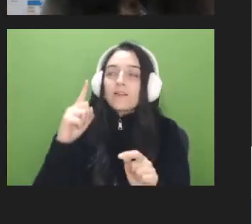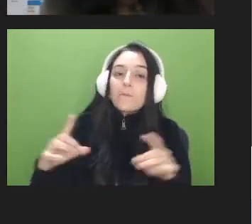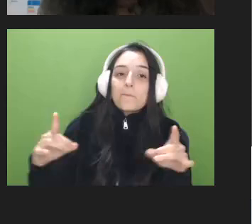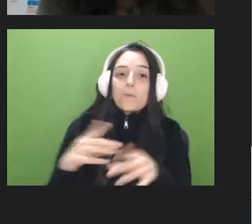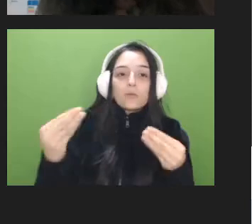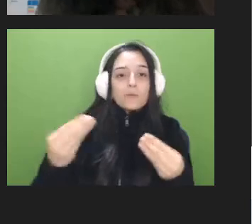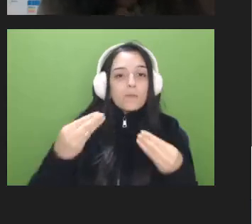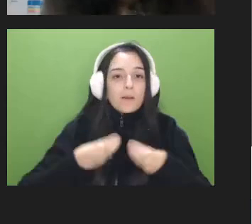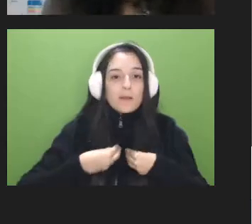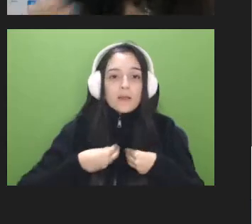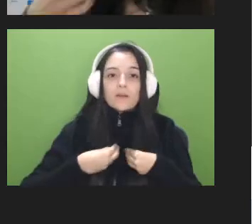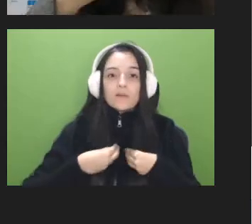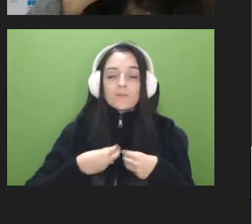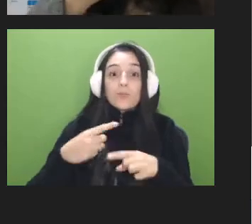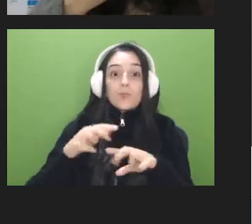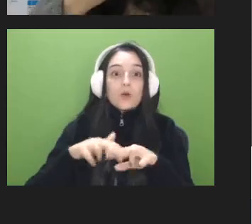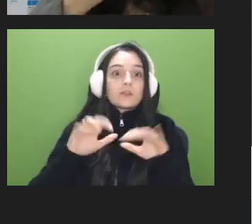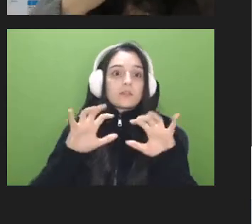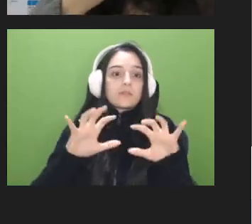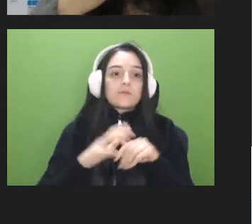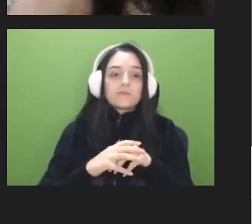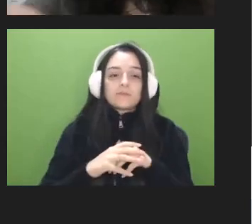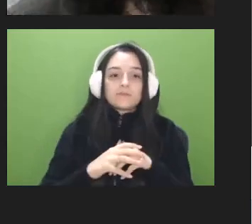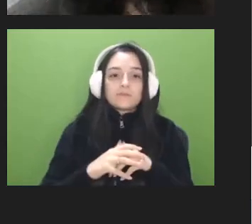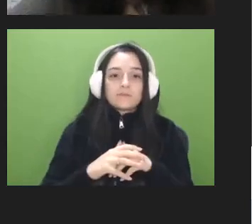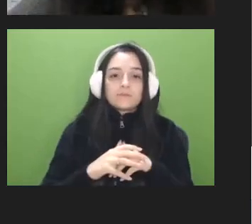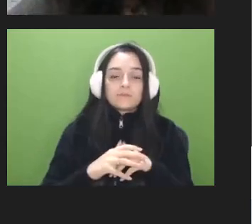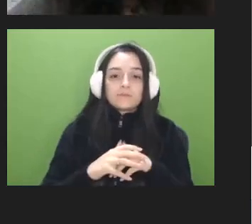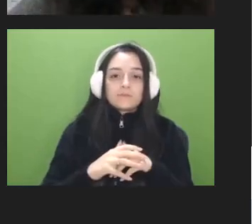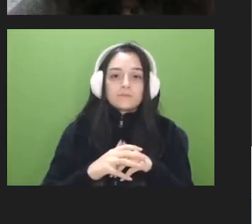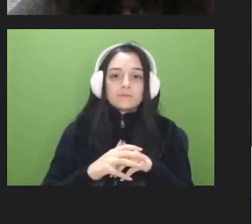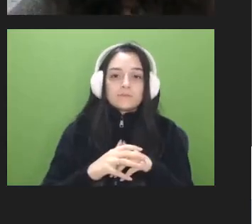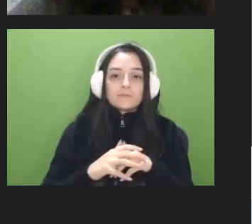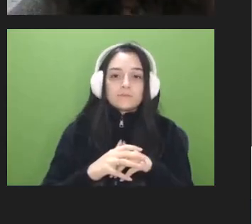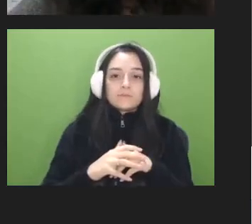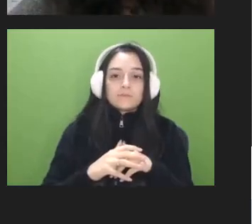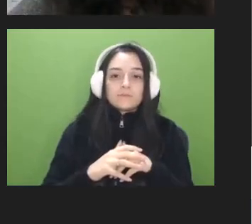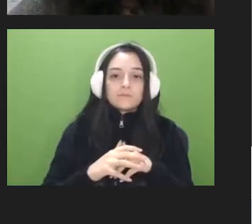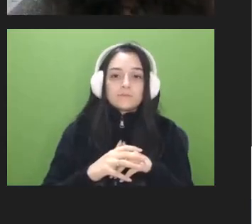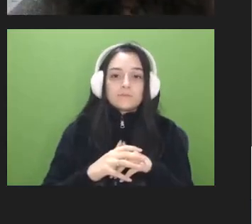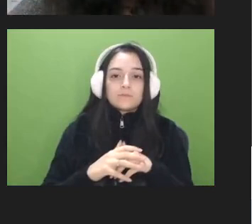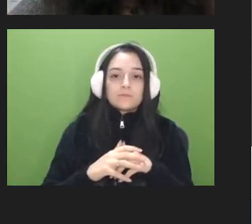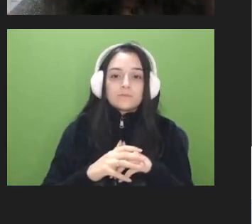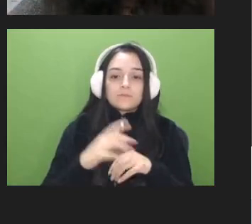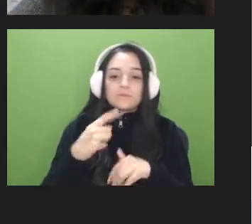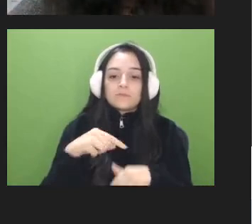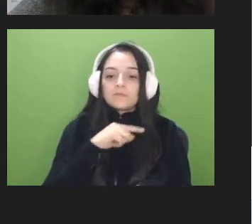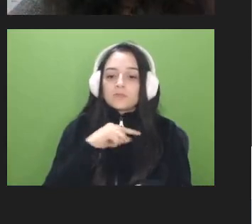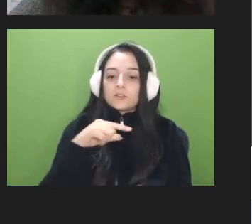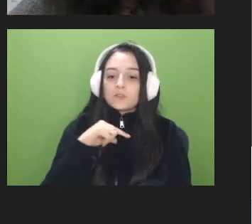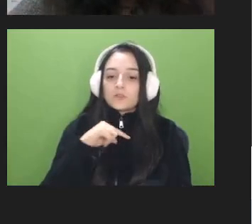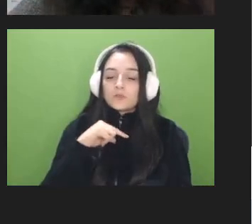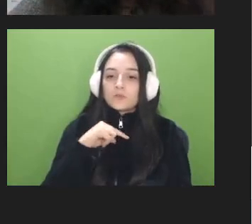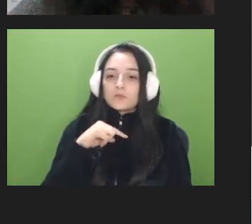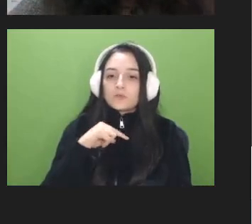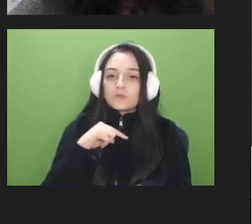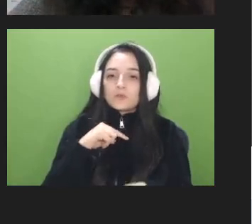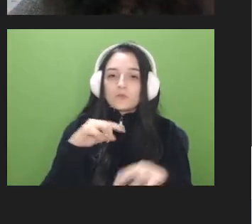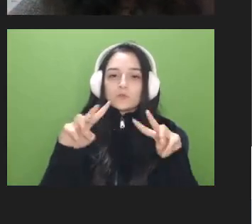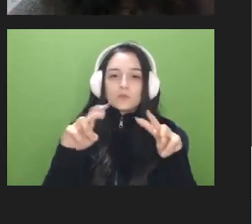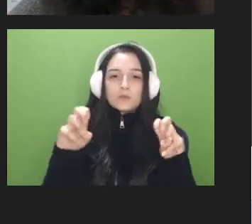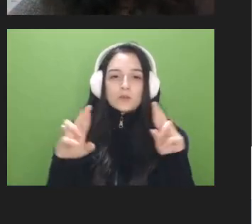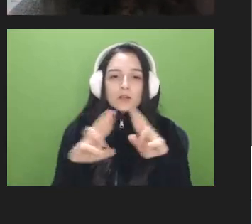maneira. A gente tem algumas investidas dessas óticas de cuidado